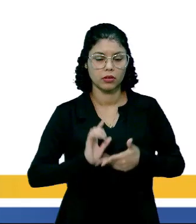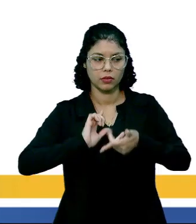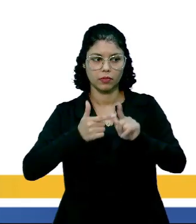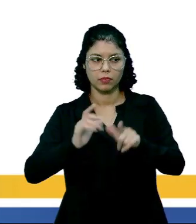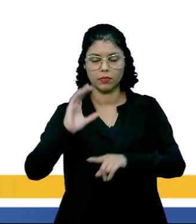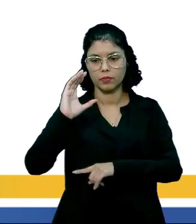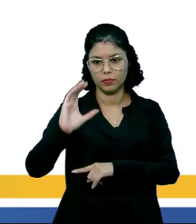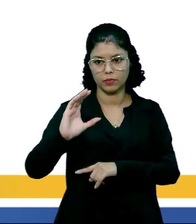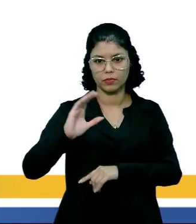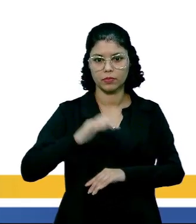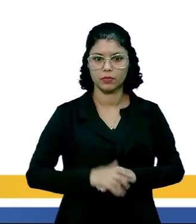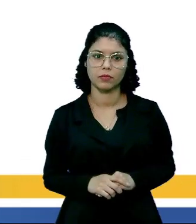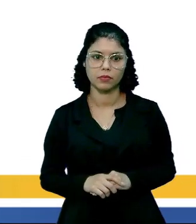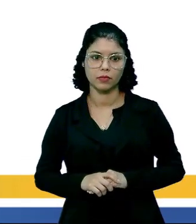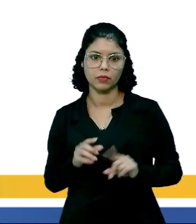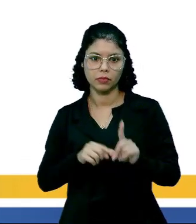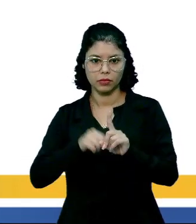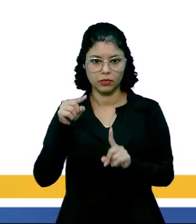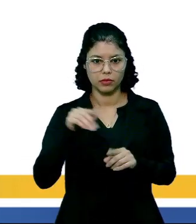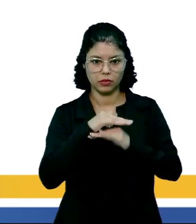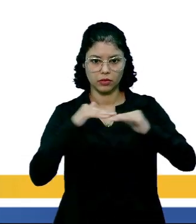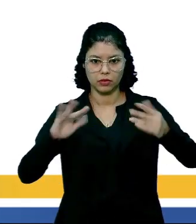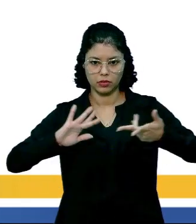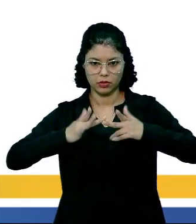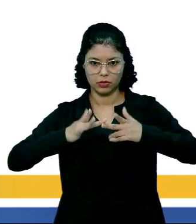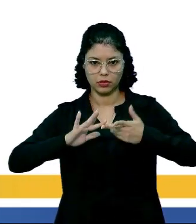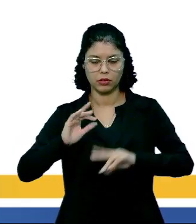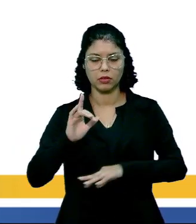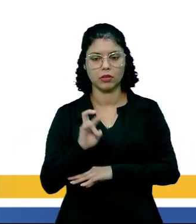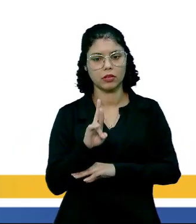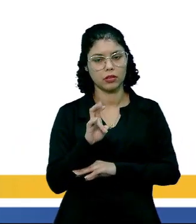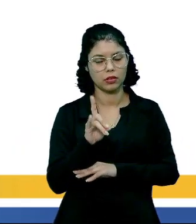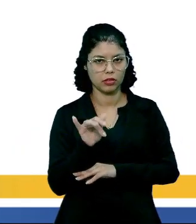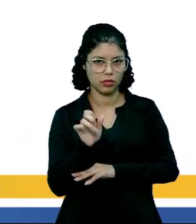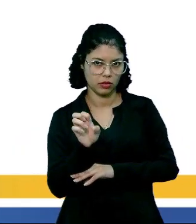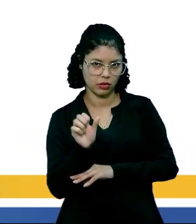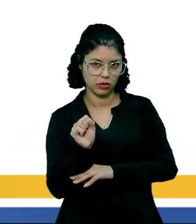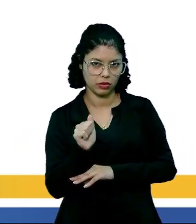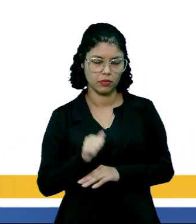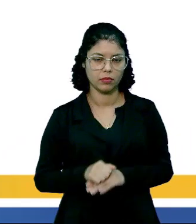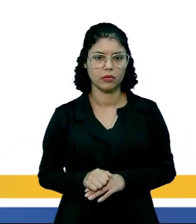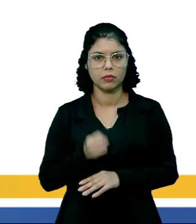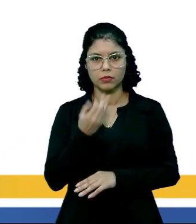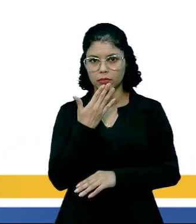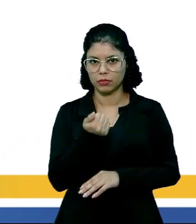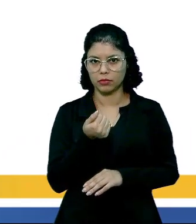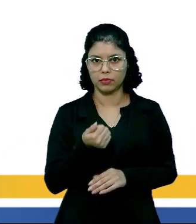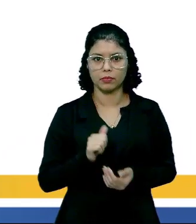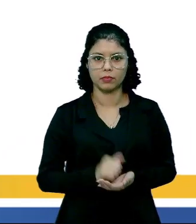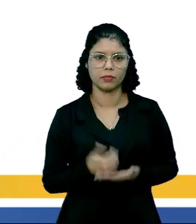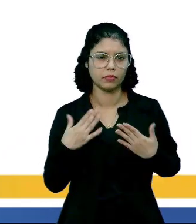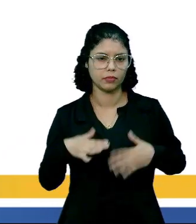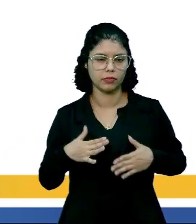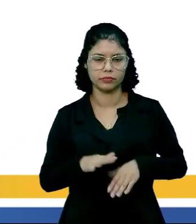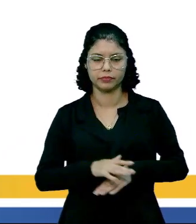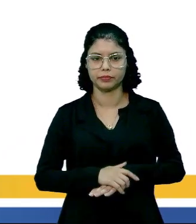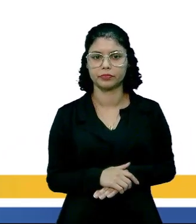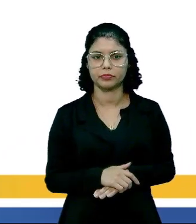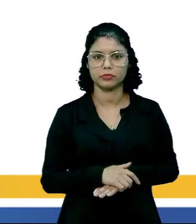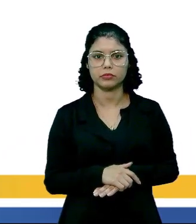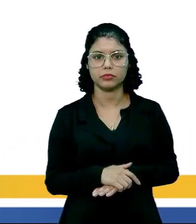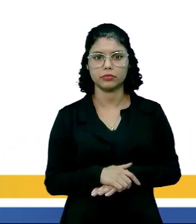gabarito letra C temperatura superfície de contato e catalisadores tudo bem pessoal tranquilo né